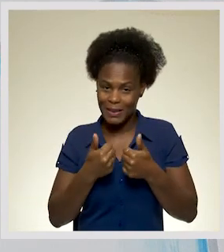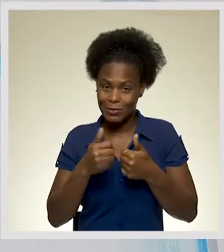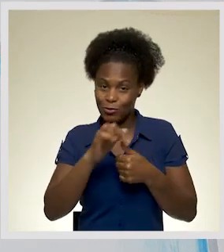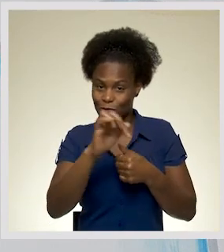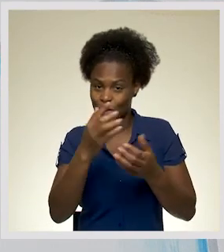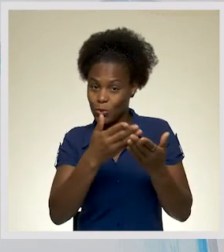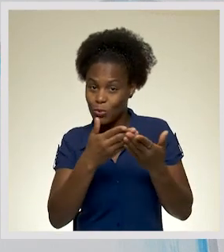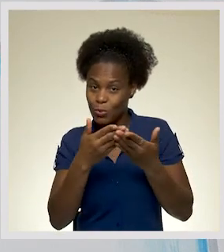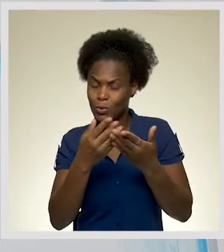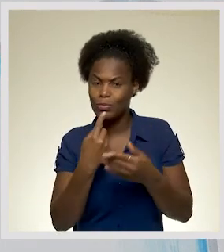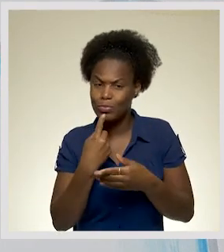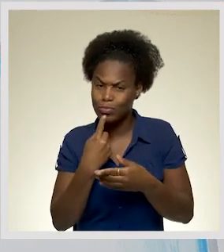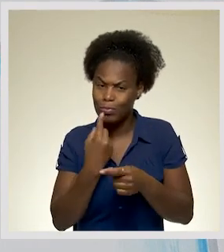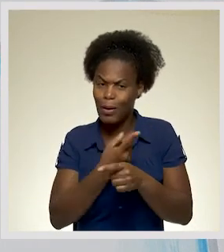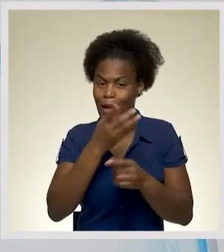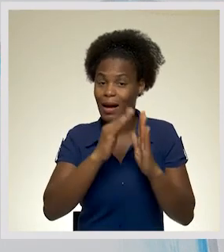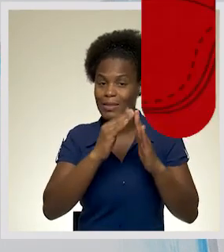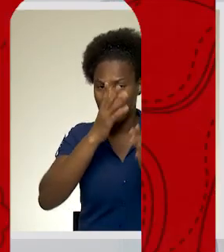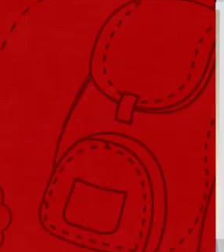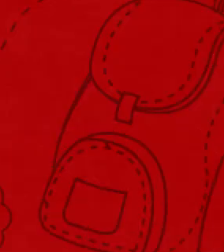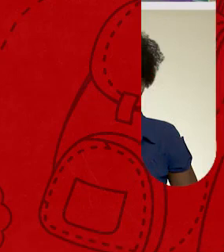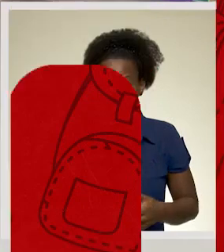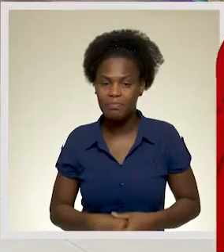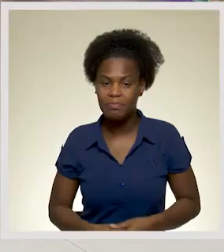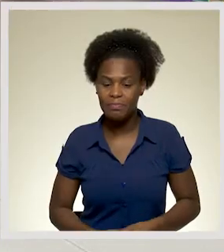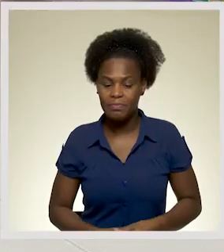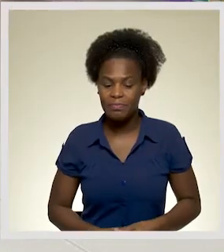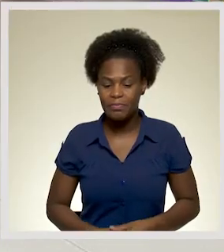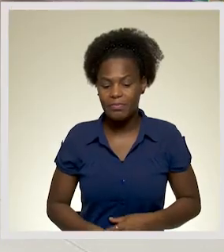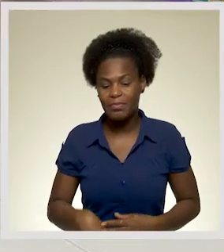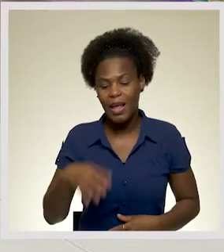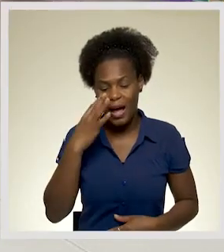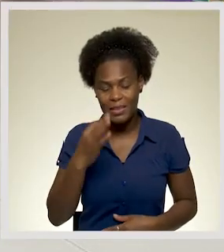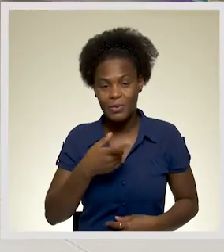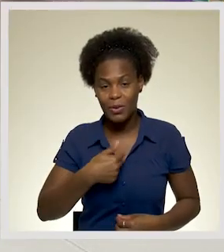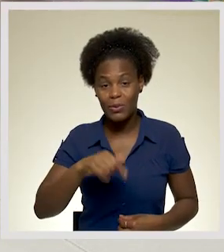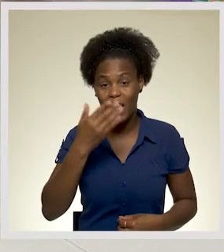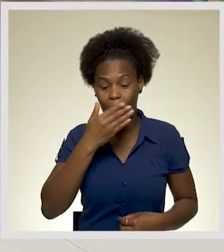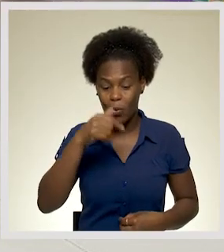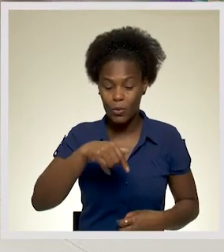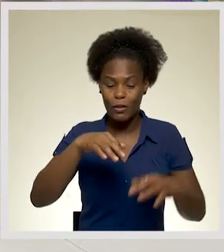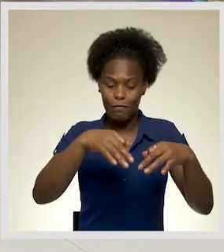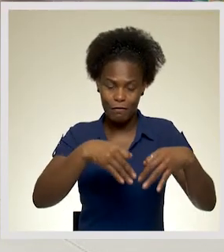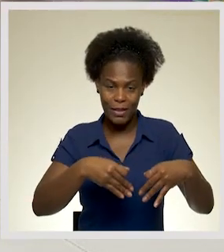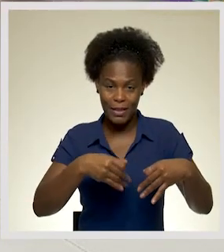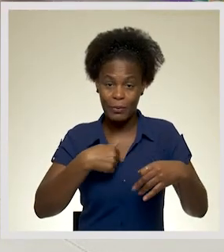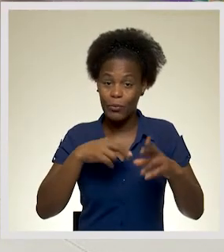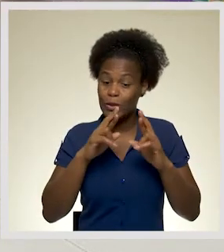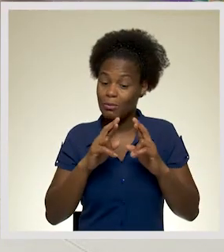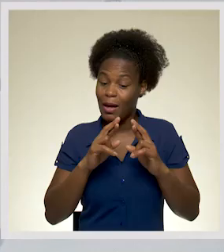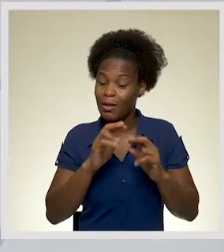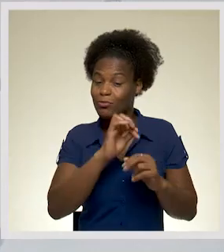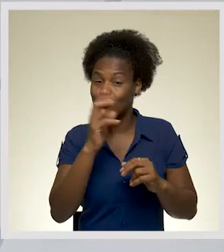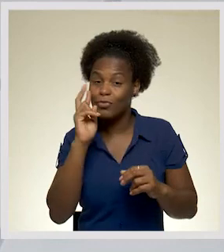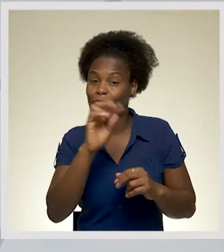Estudem muito, pratiquem em casa. E assim terminamos a nossa aula de hoje. Espero contar